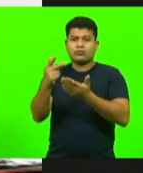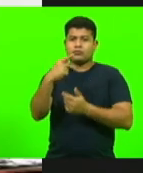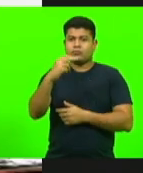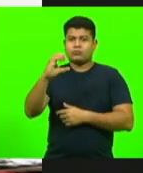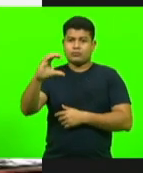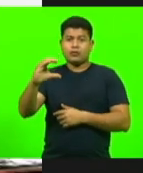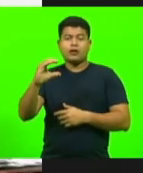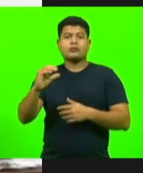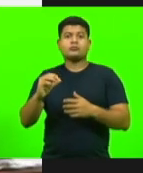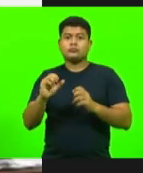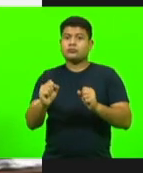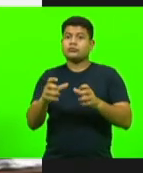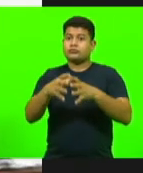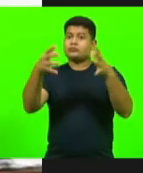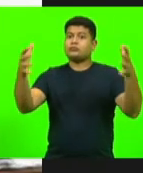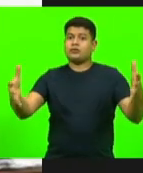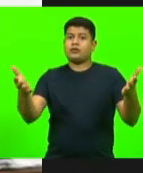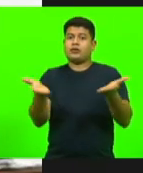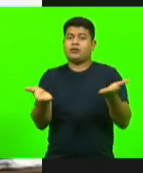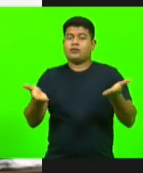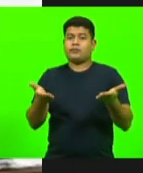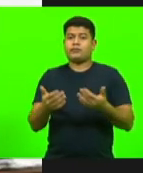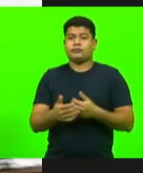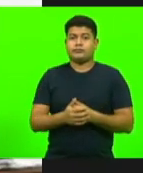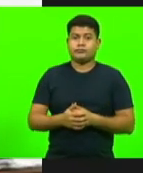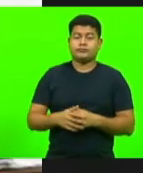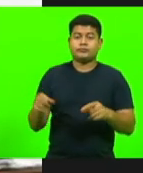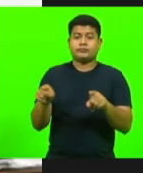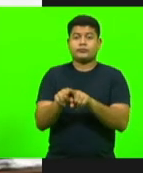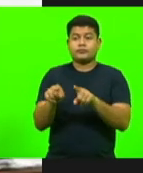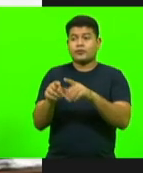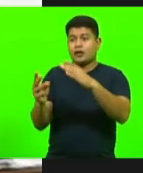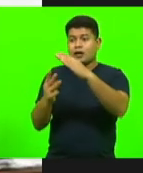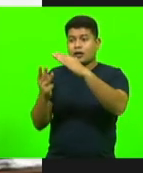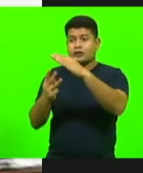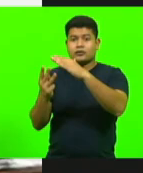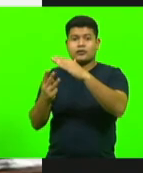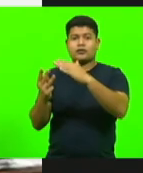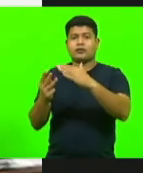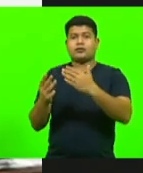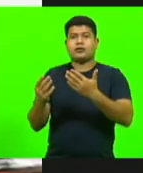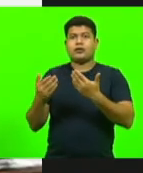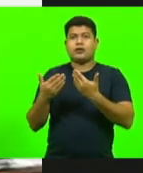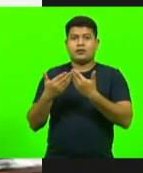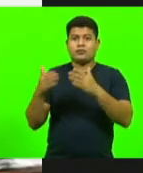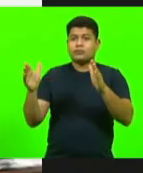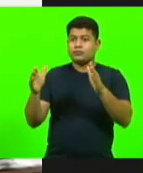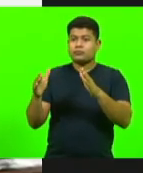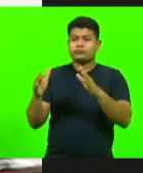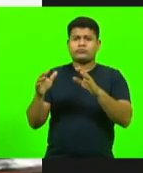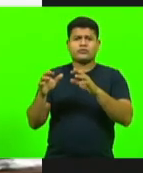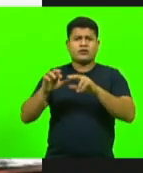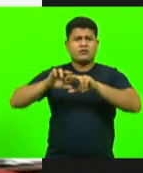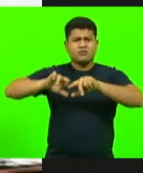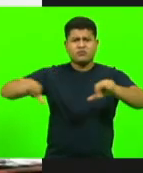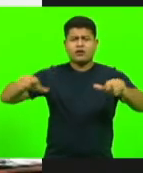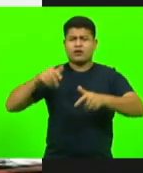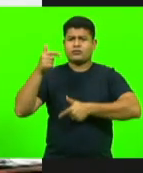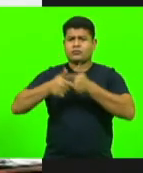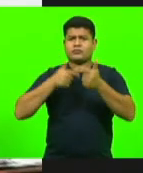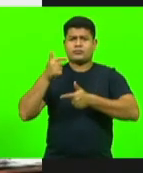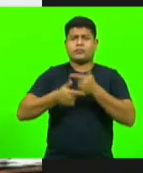continuação de carreira quando no ponto de vista da terceirização da abertura para Oeste Abre a Porteira para todo tipo de prestação